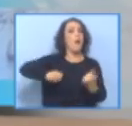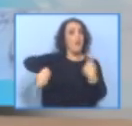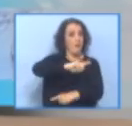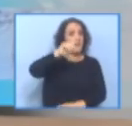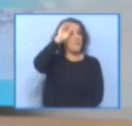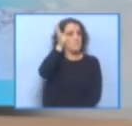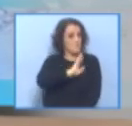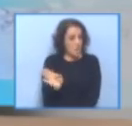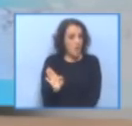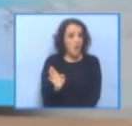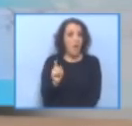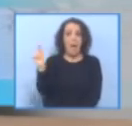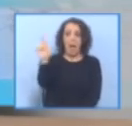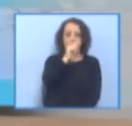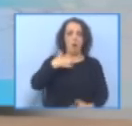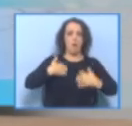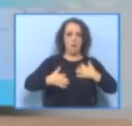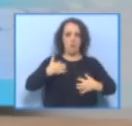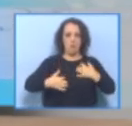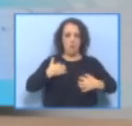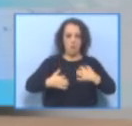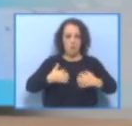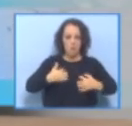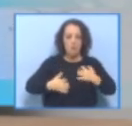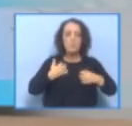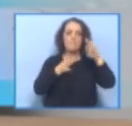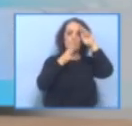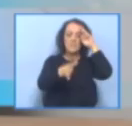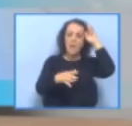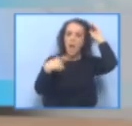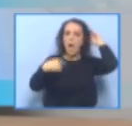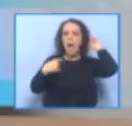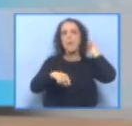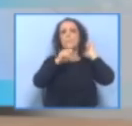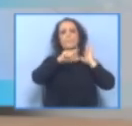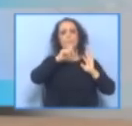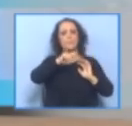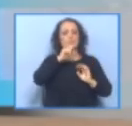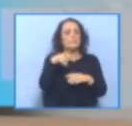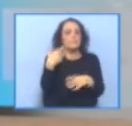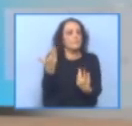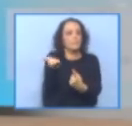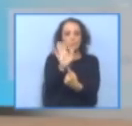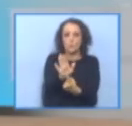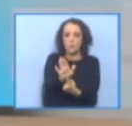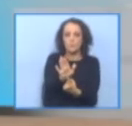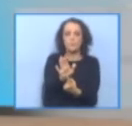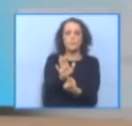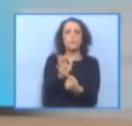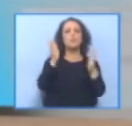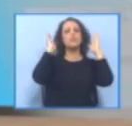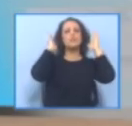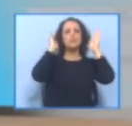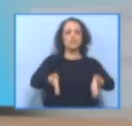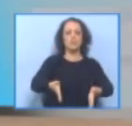nós, não é, estão a debater isso? Estão a debater que há meios efetivos para que, por exemplo, as estradas